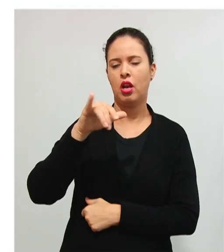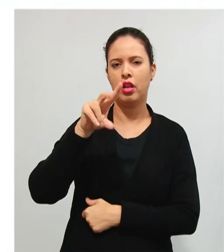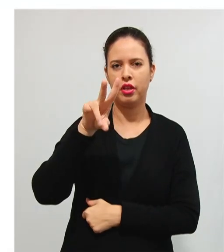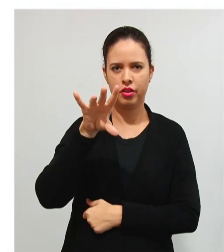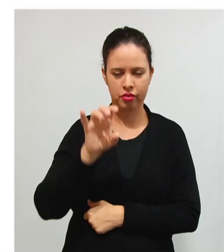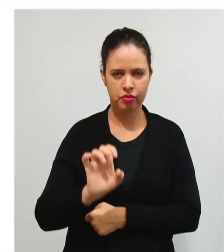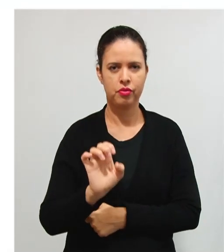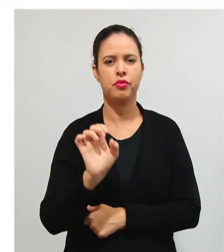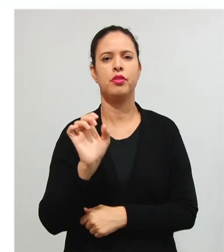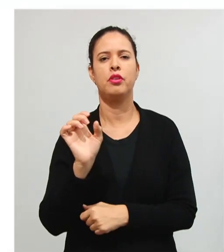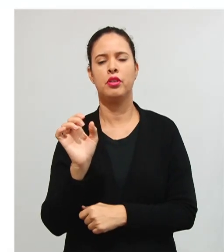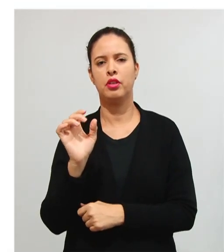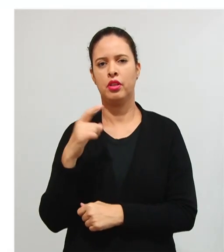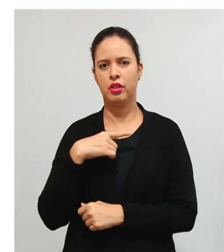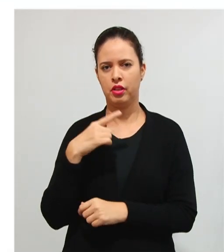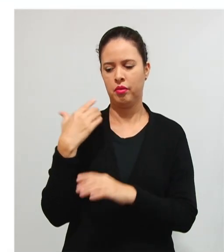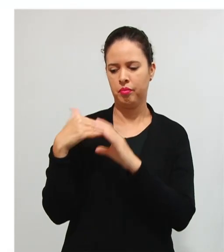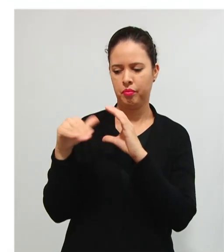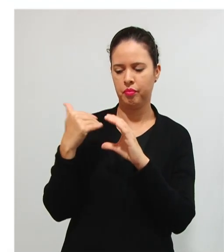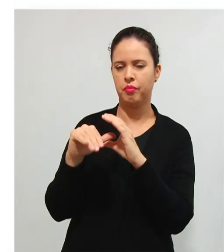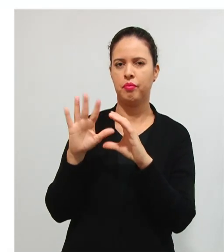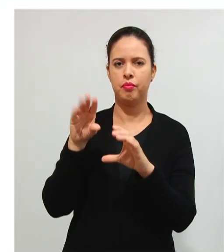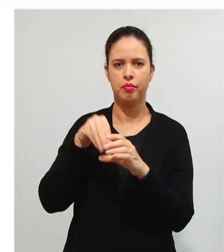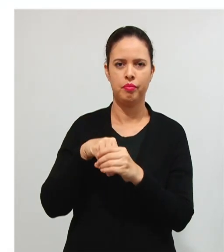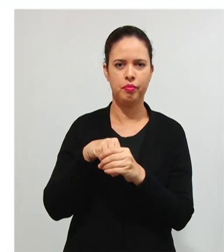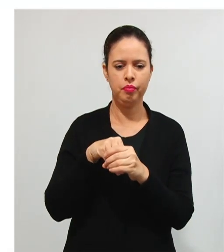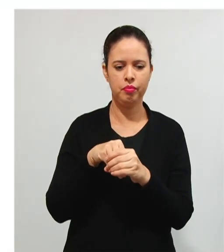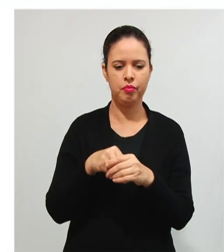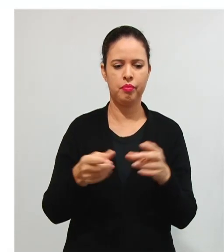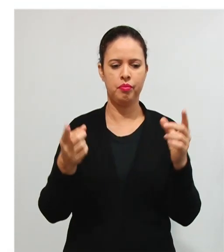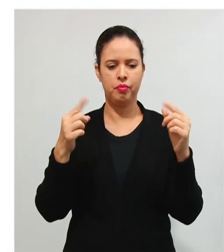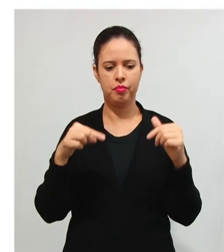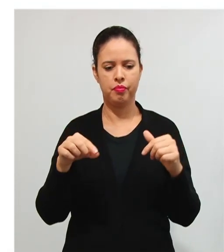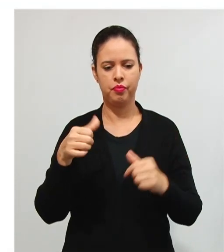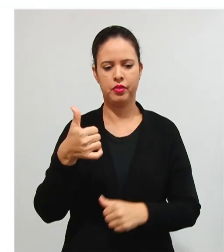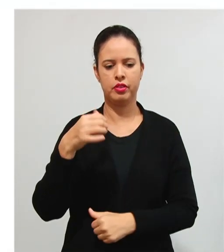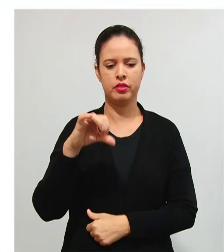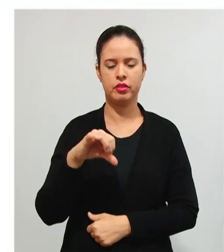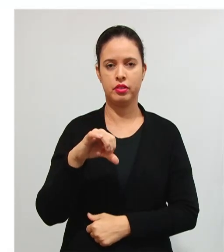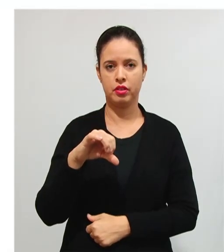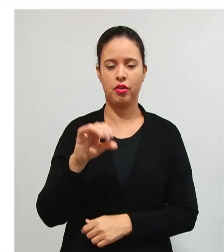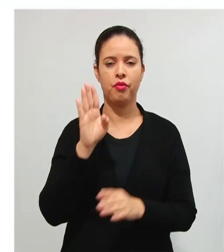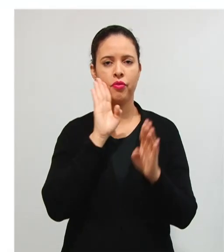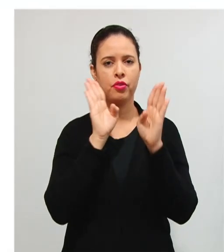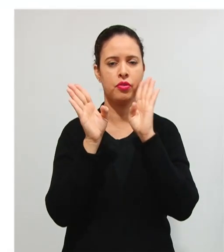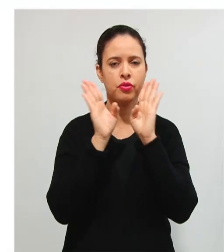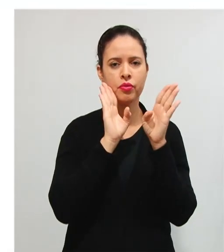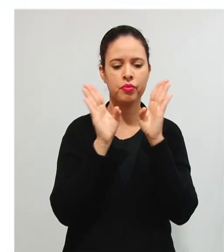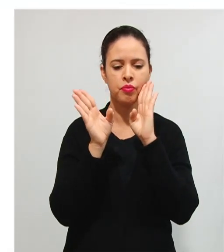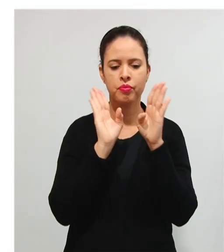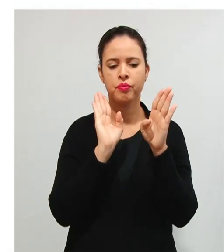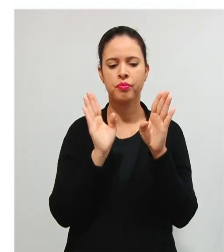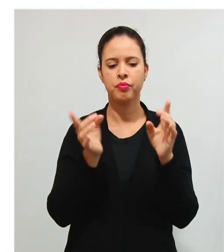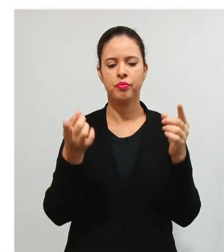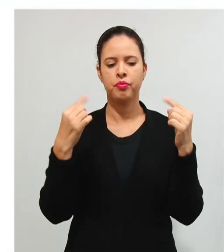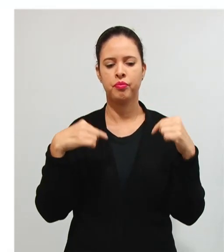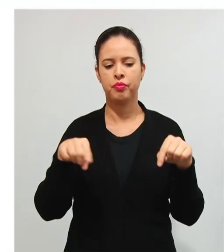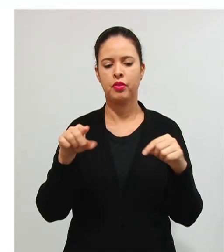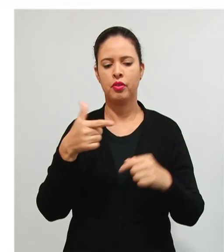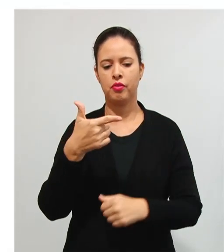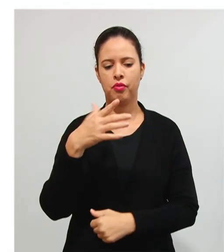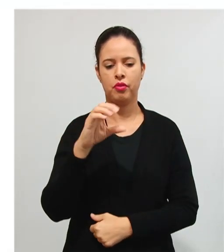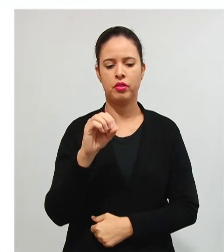interagir através de mensagens internas. Facebook, outra rede social. Vimeo, que é